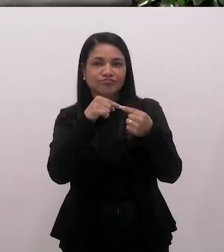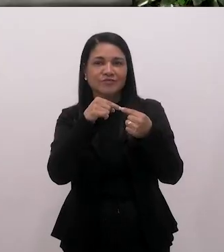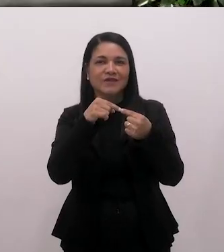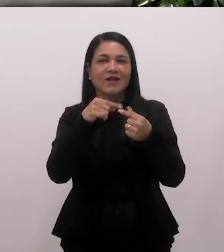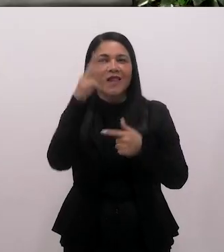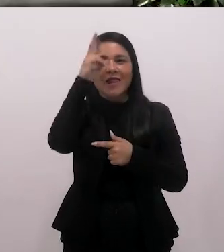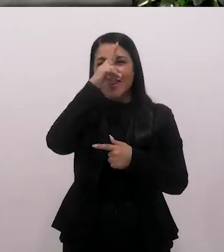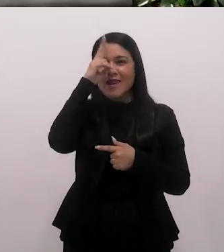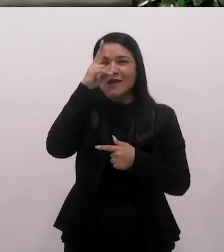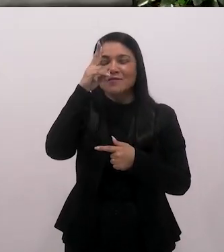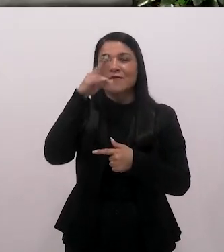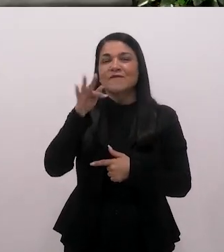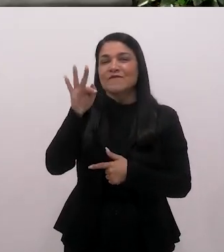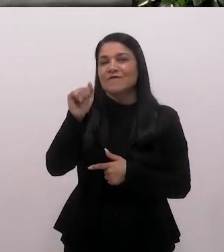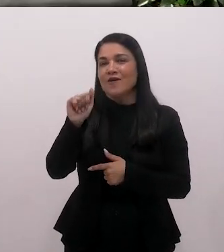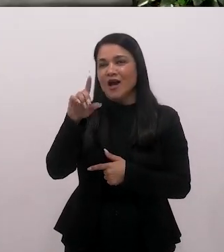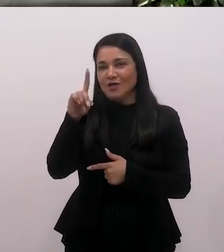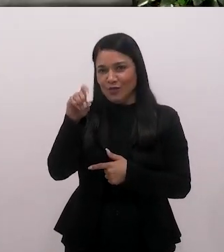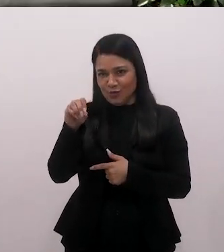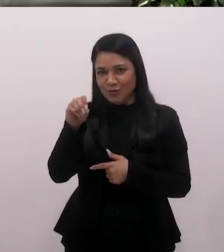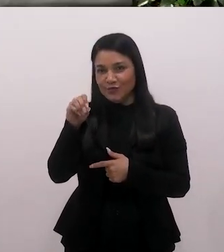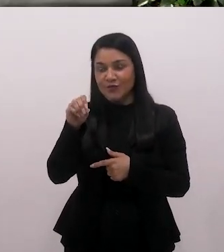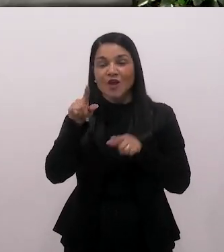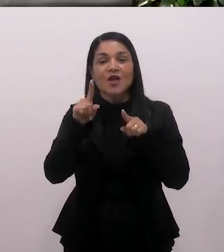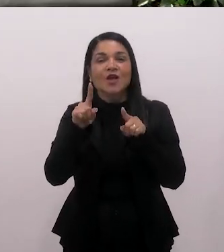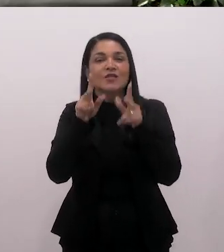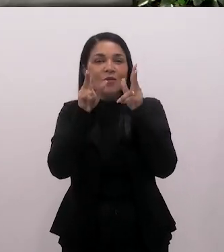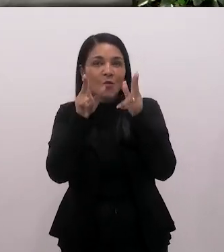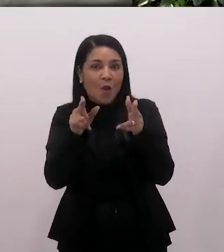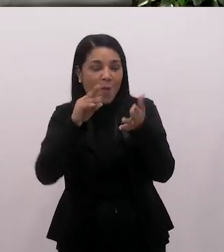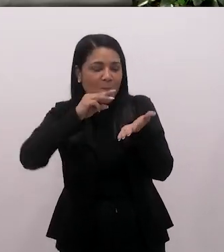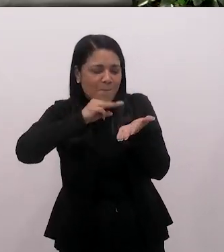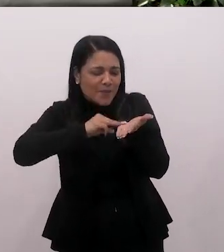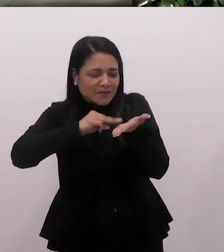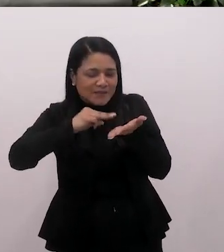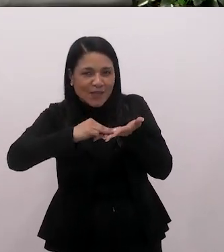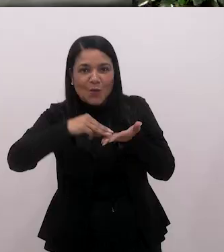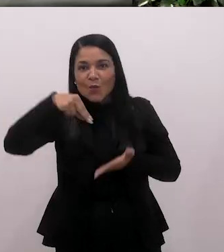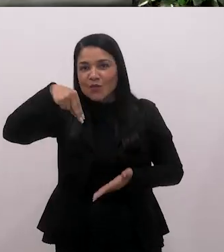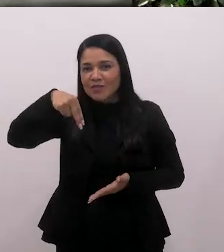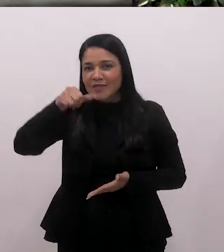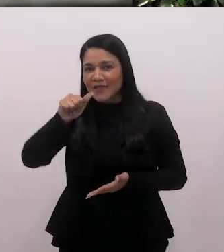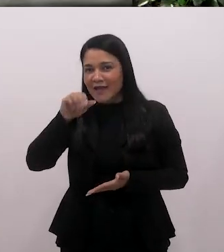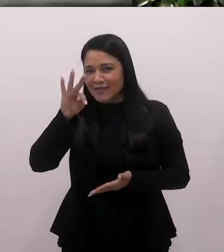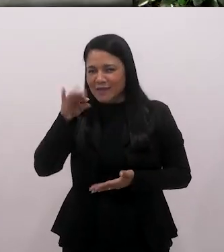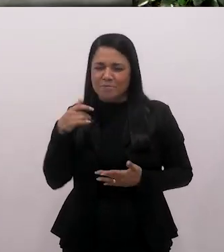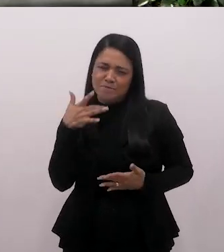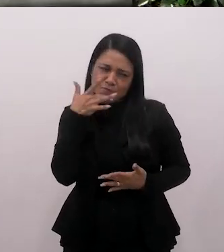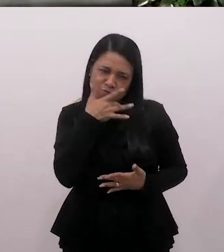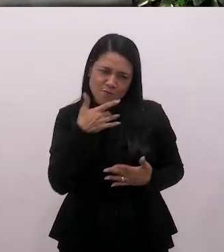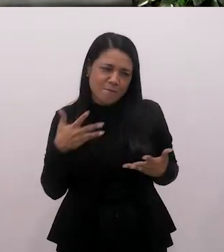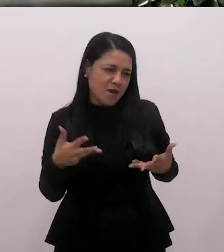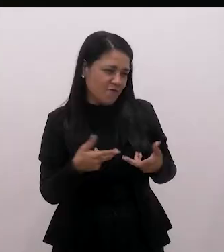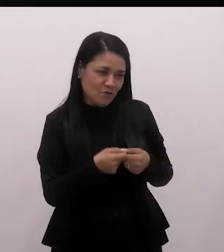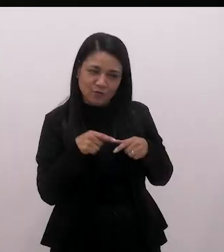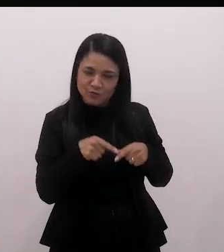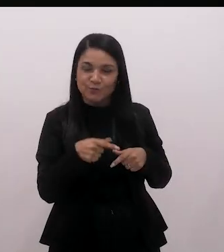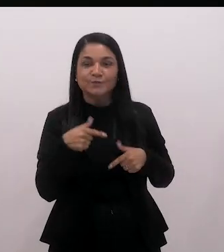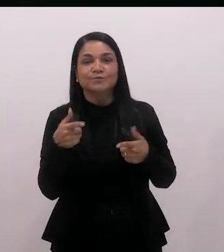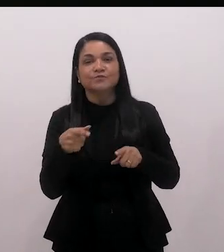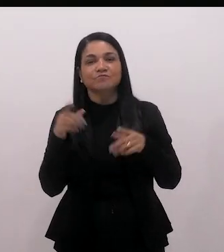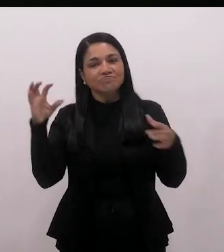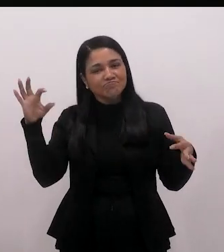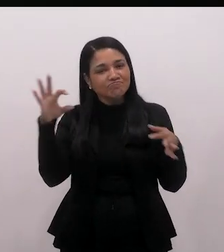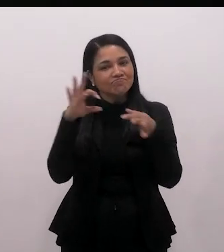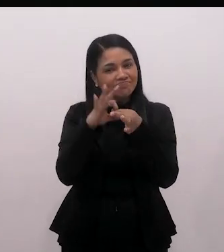ousa... de nata. E pastel de nata. Isso, Fado pastel de nata. nata. Não, pastel de nata, que aliás é maravilhoso. Exato. Mas fazendo